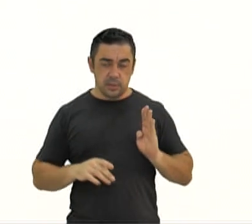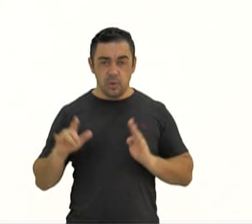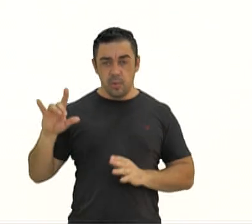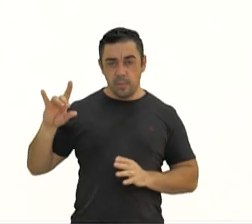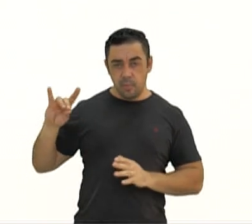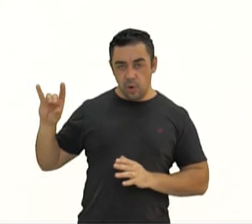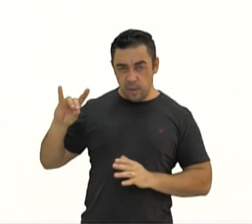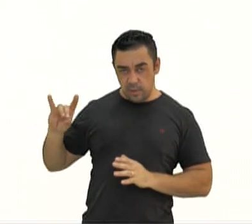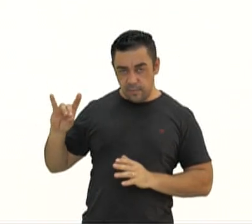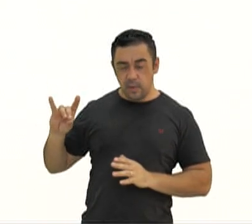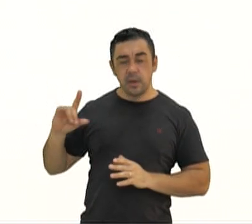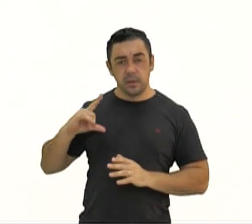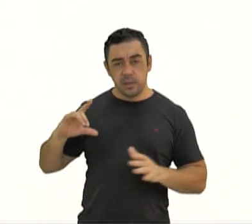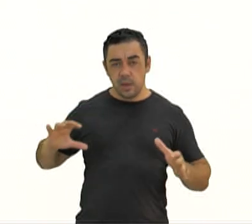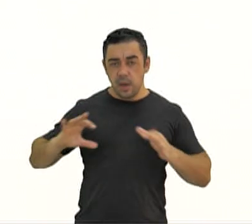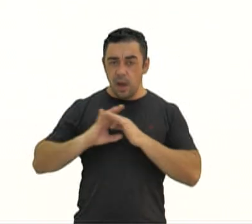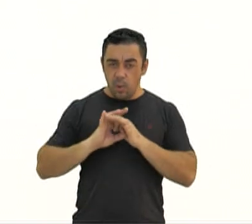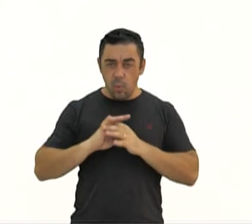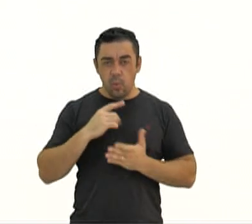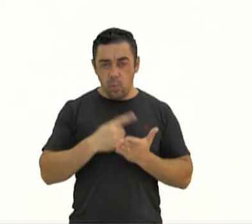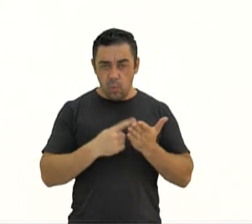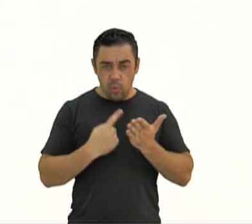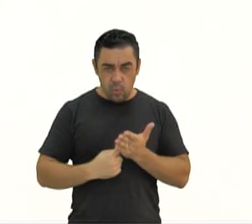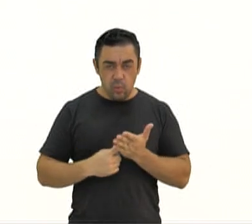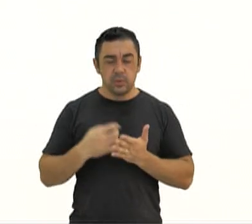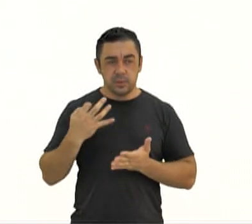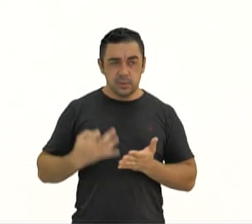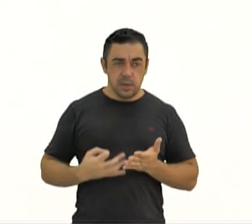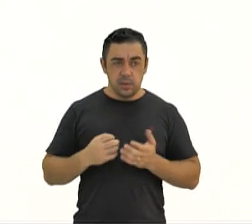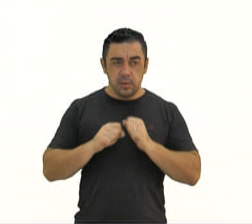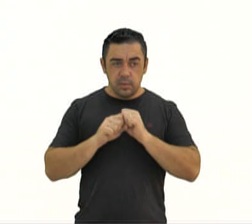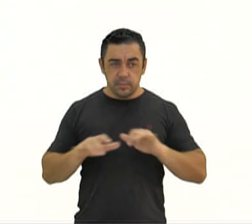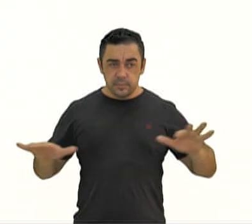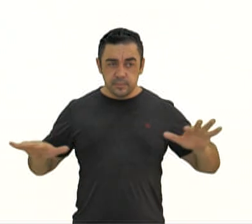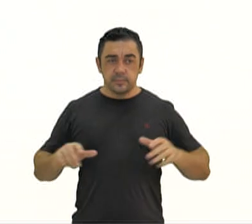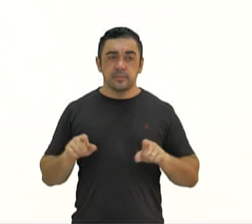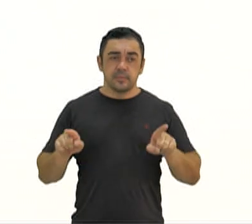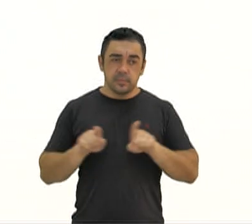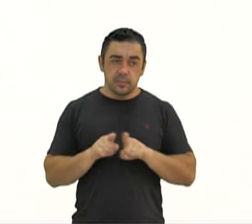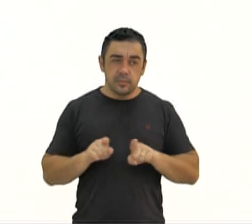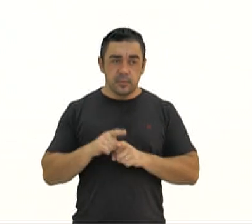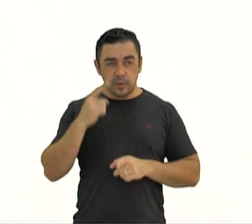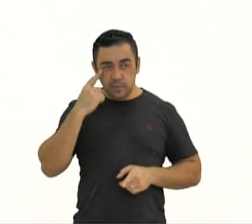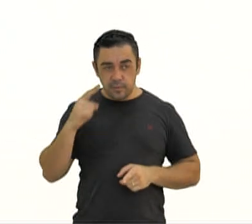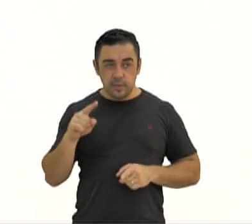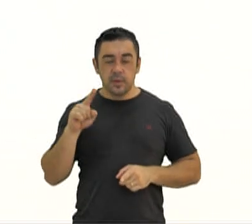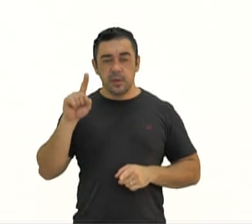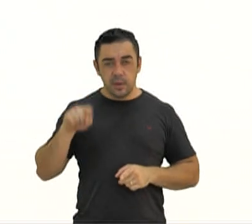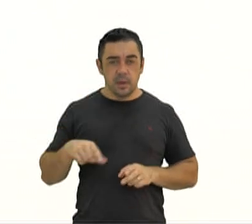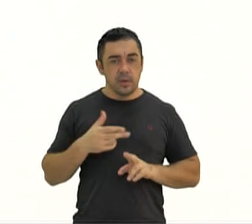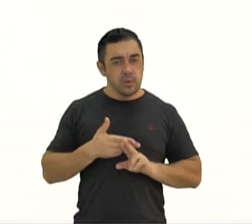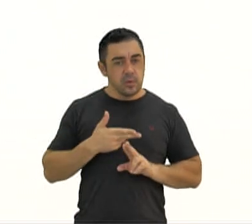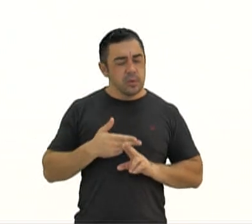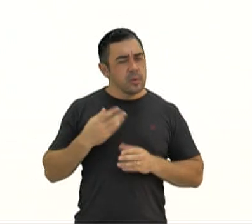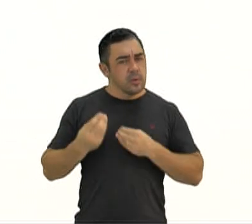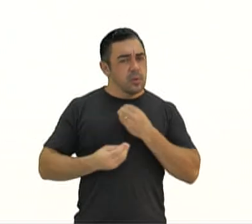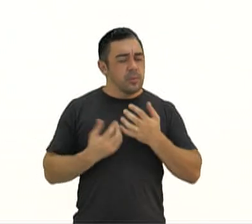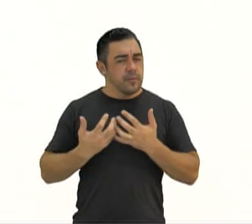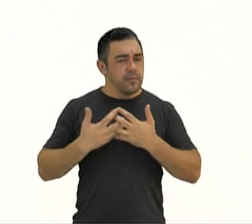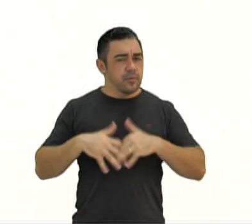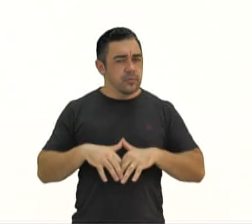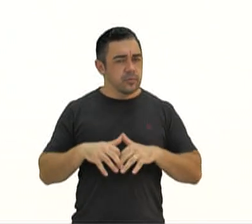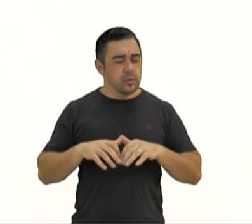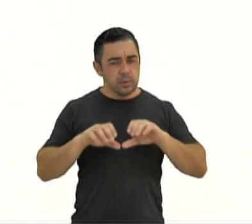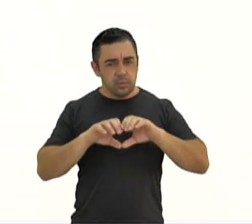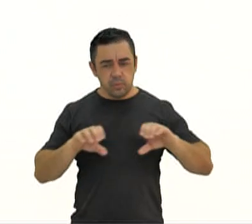que estabeleceu acordos específicos para a transmissão e, logicamente, a viabilização desse sistema de transporte. Nós